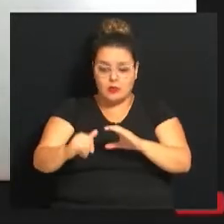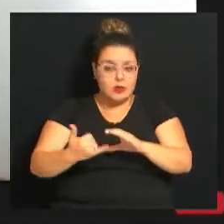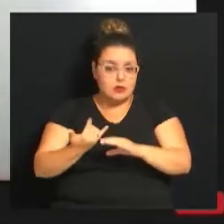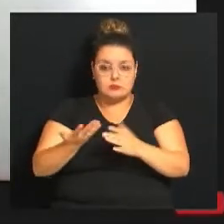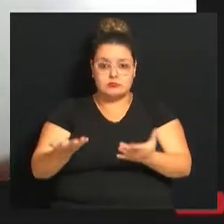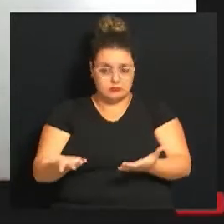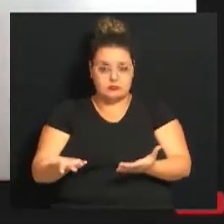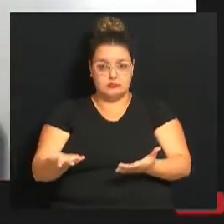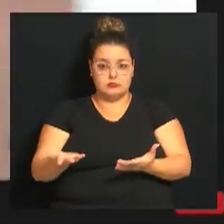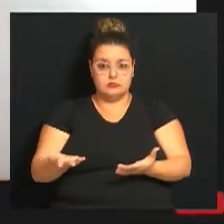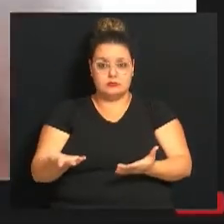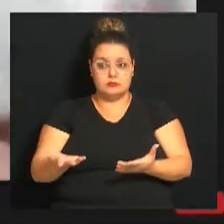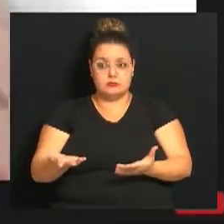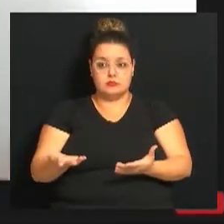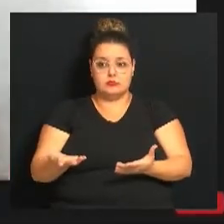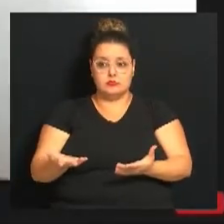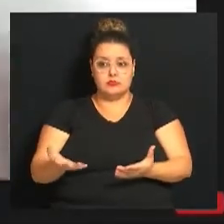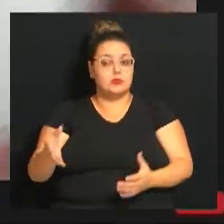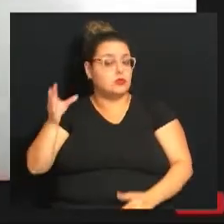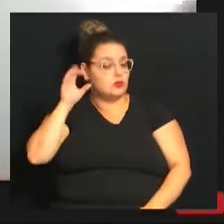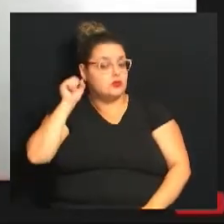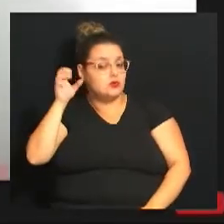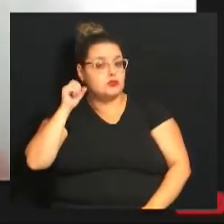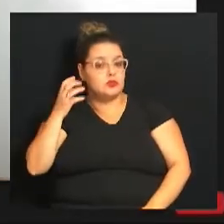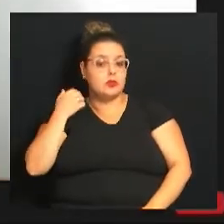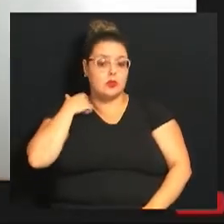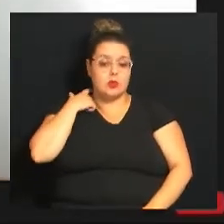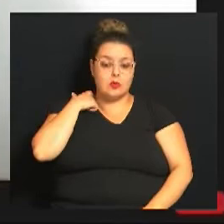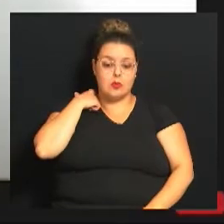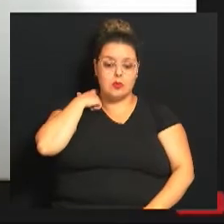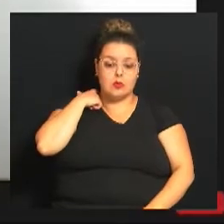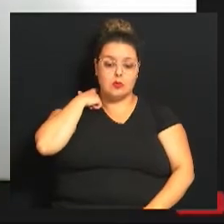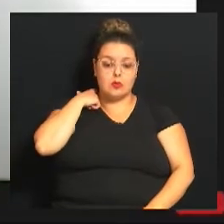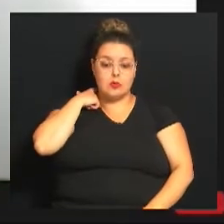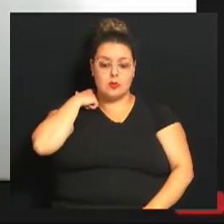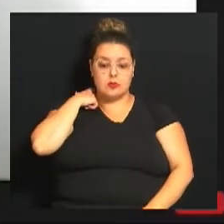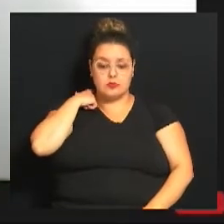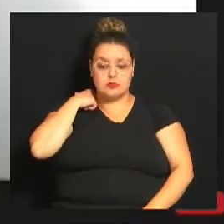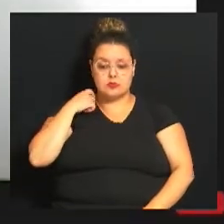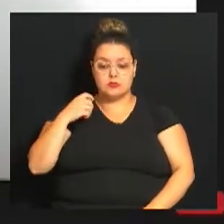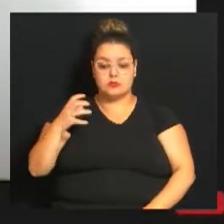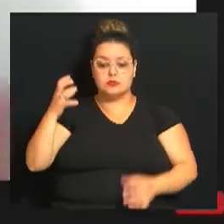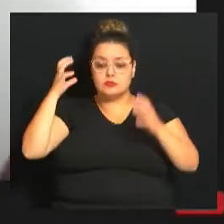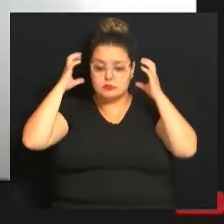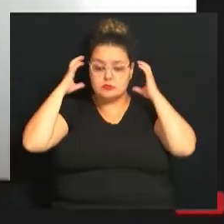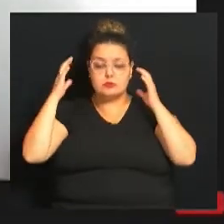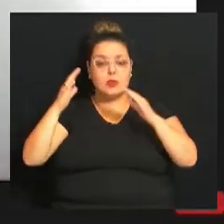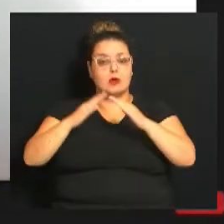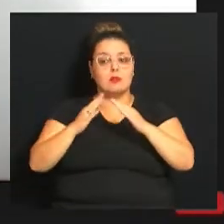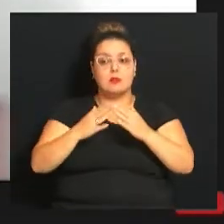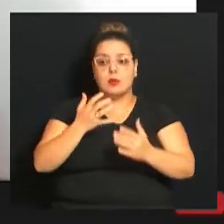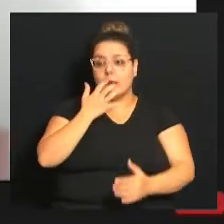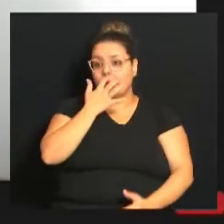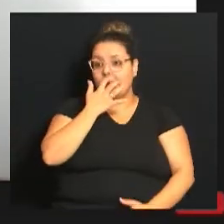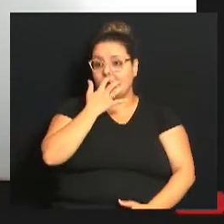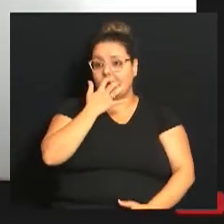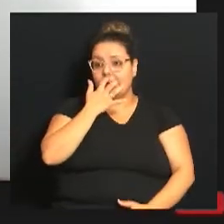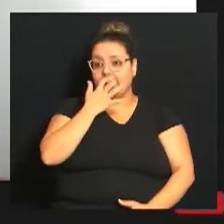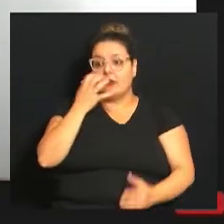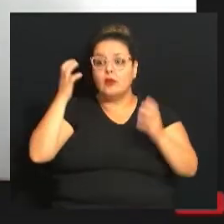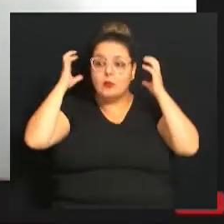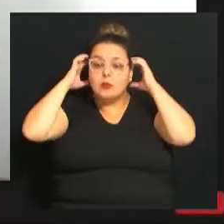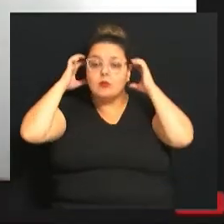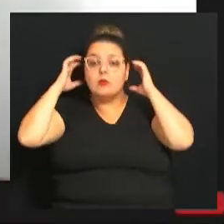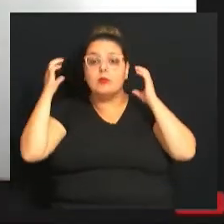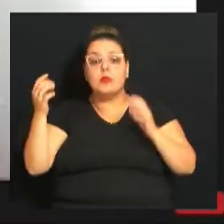da parte do som, né, daquela coisa de você ter o rádio ali em casa, uma coisa meio até afetiva, né? O rádio é uma coisa que traz uma memória afetiva